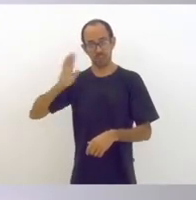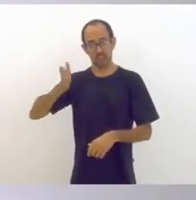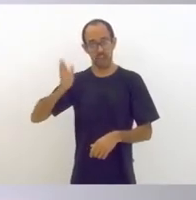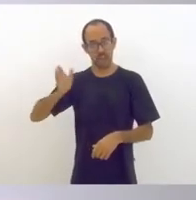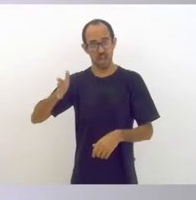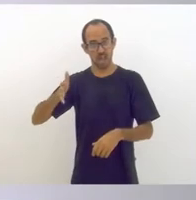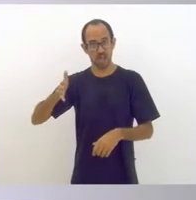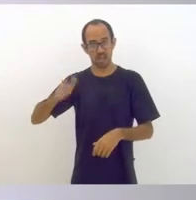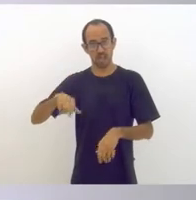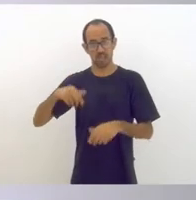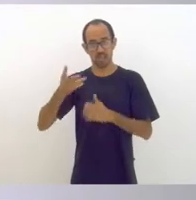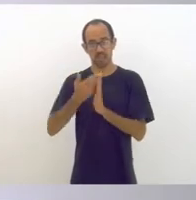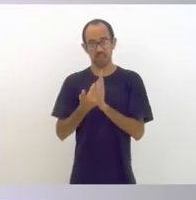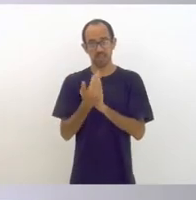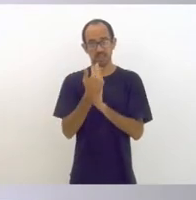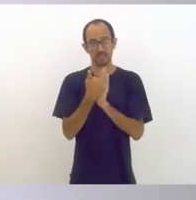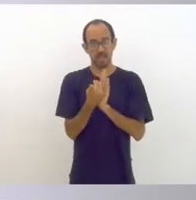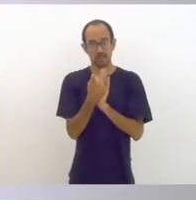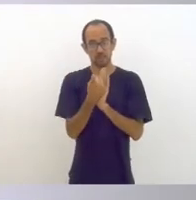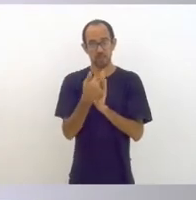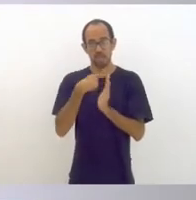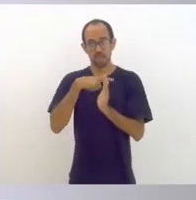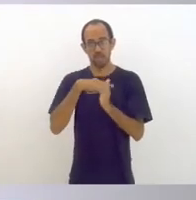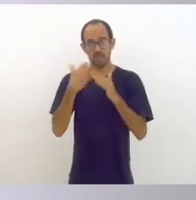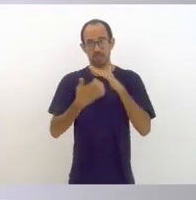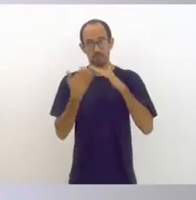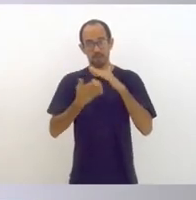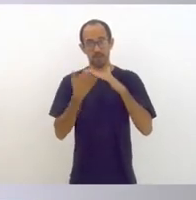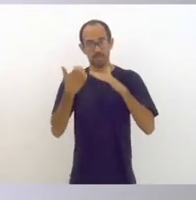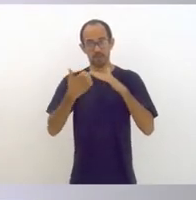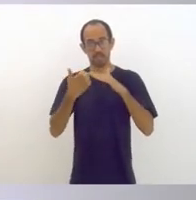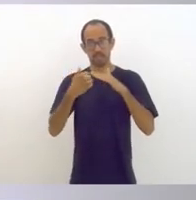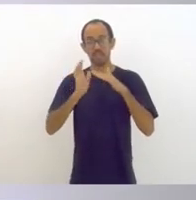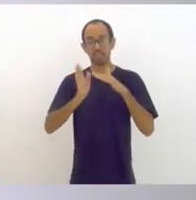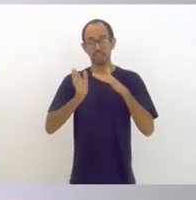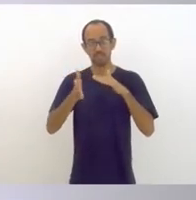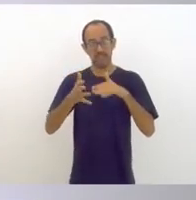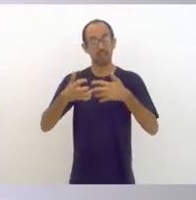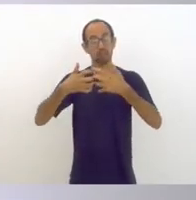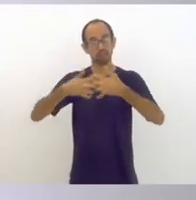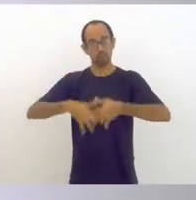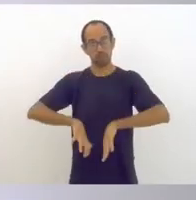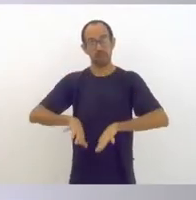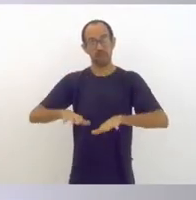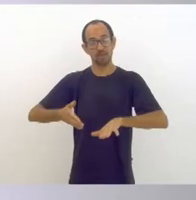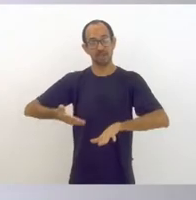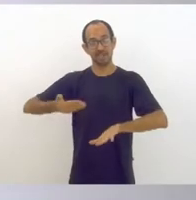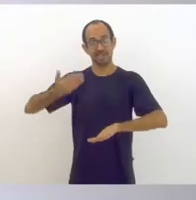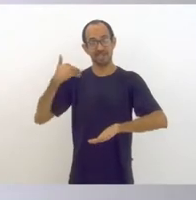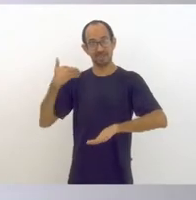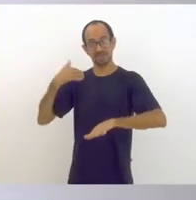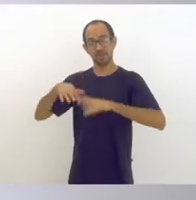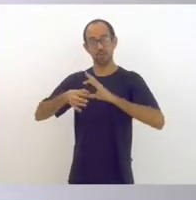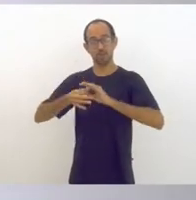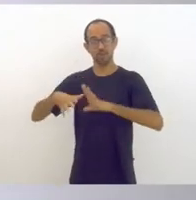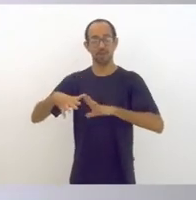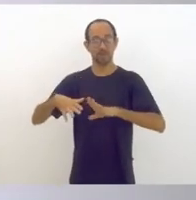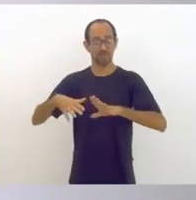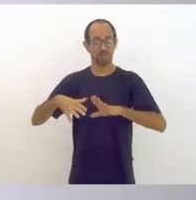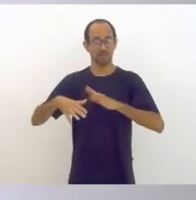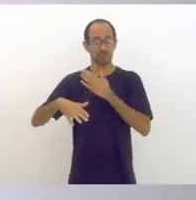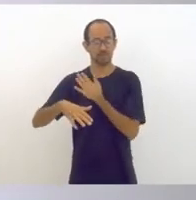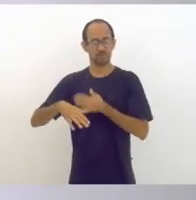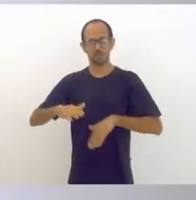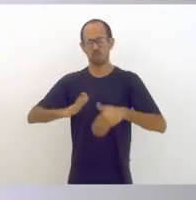do Revis engloba empresas que já estavam lá devidamente licenciadas e autorizadas, como